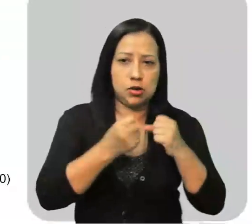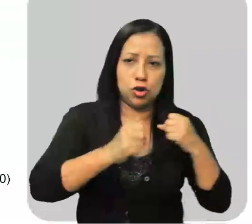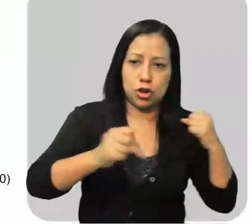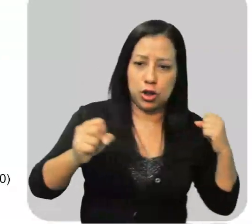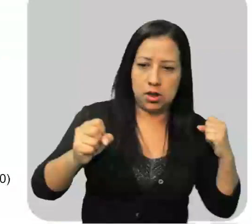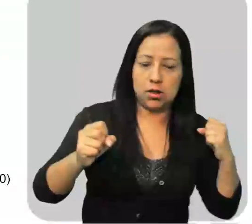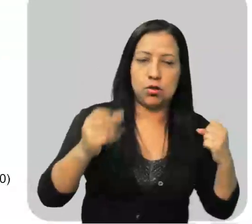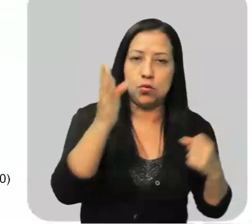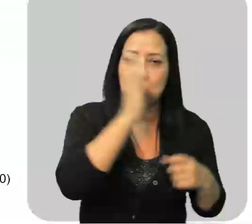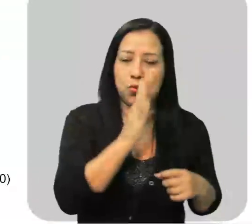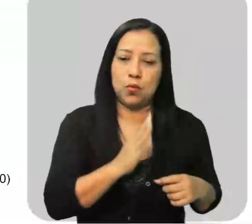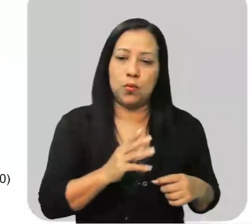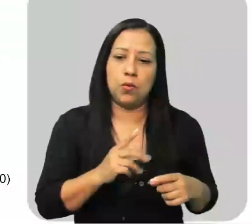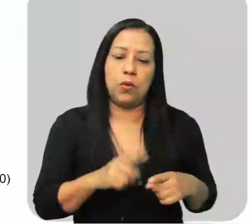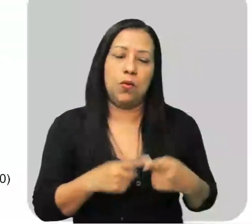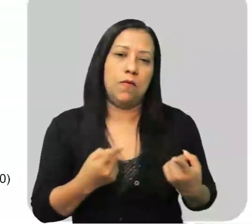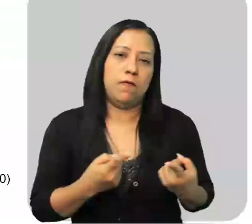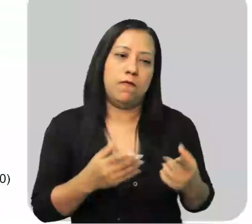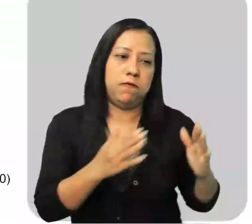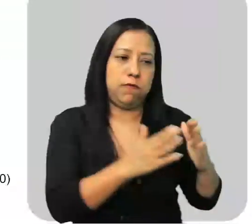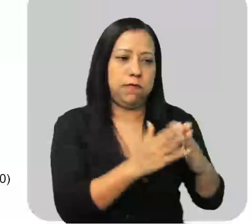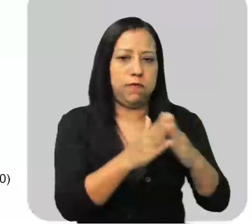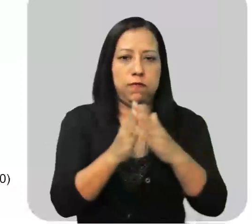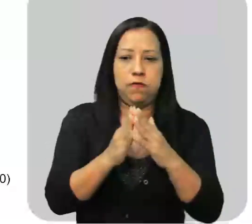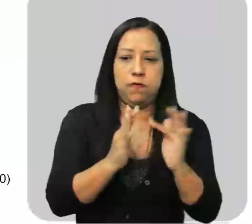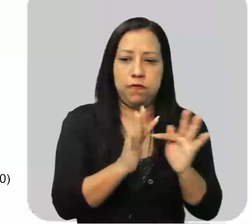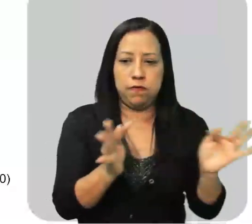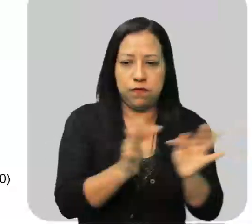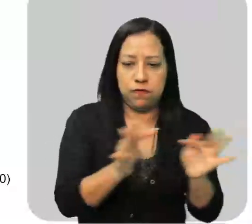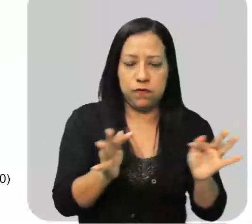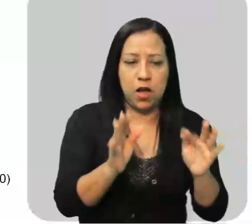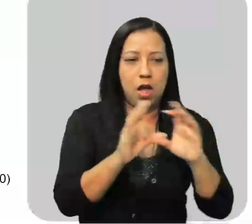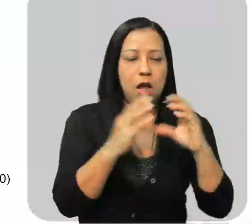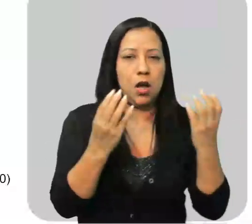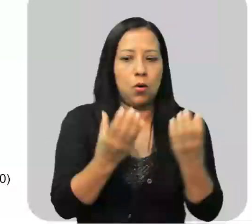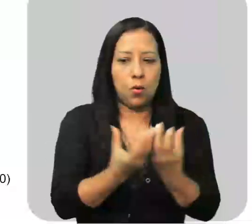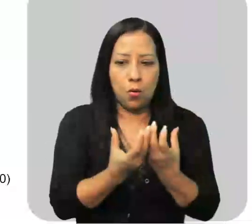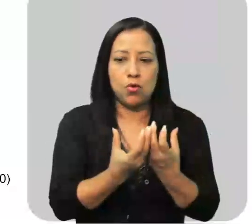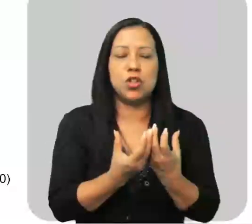Infelizmente, né, nas grandes áreas urbanas do Brasil,